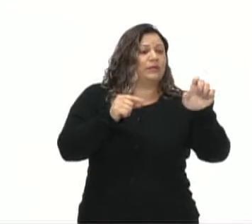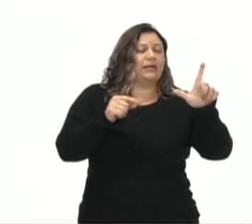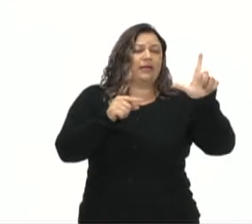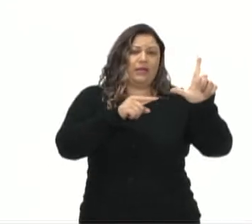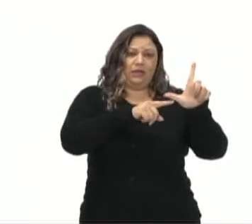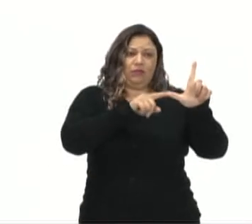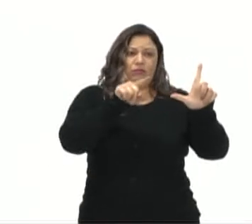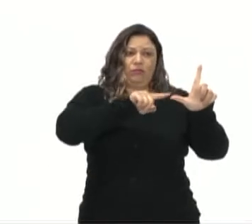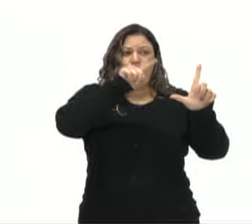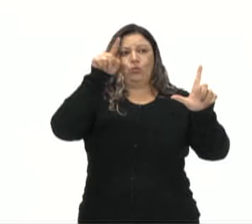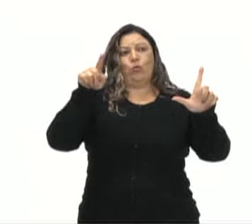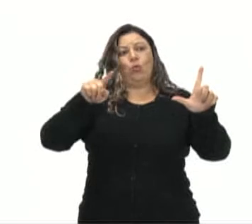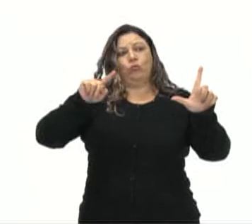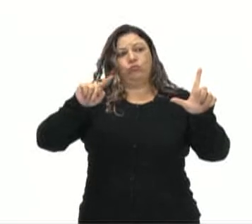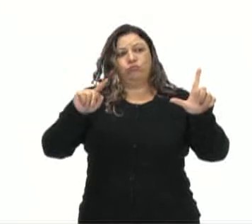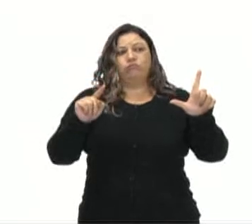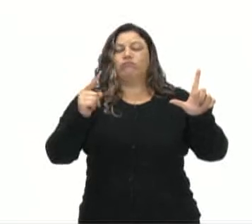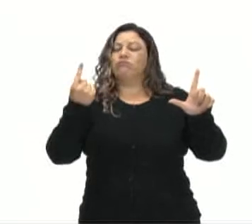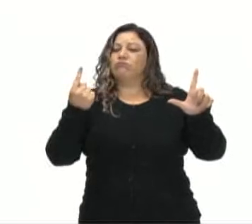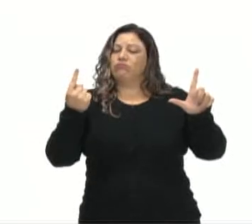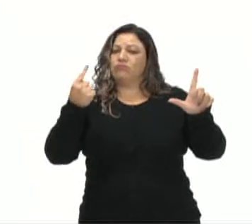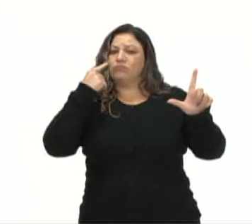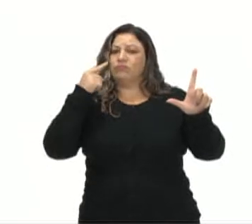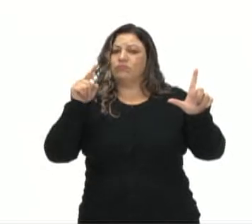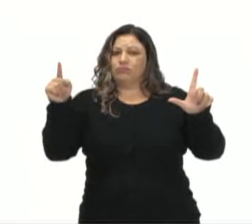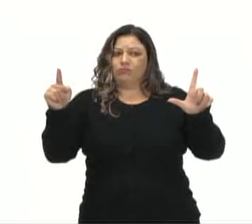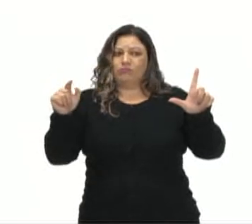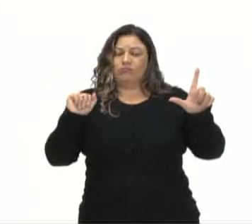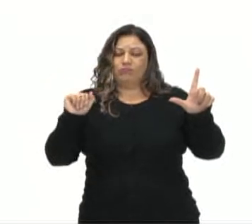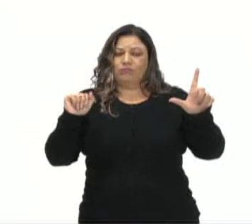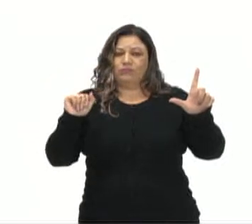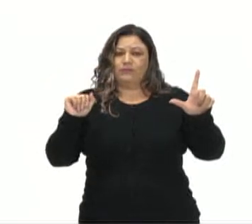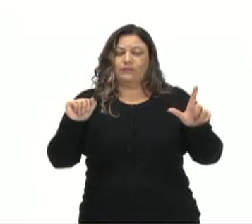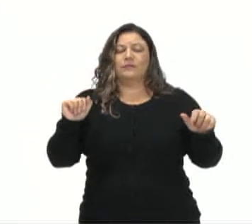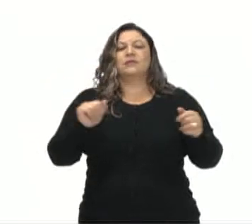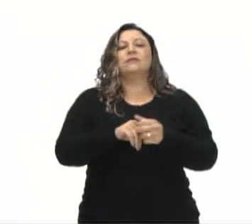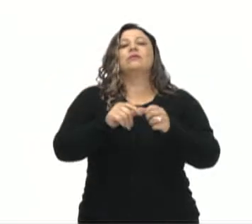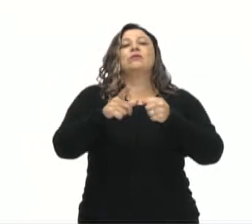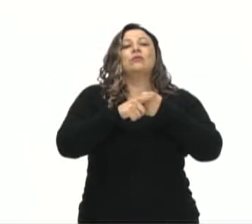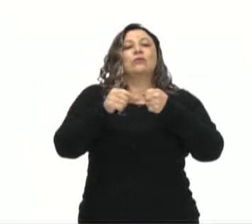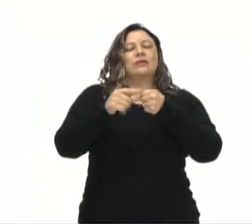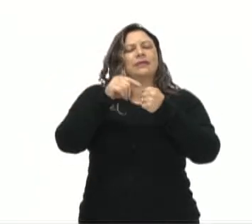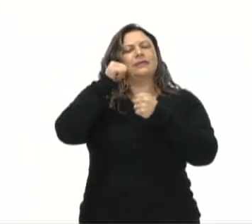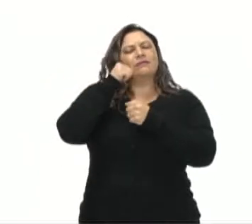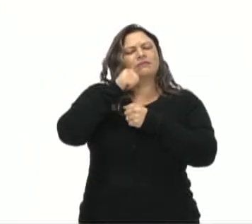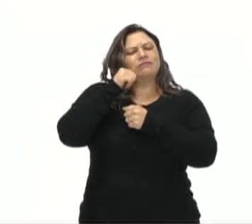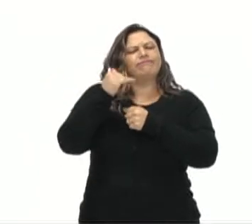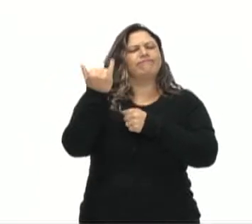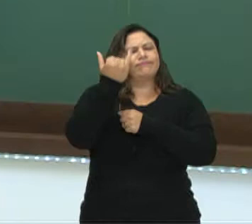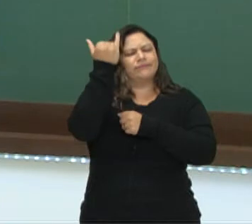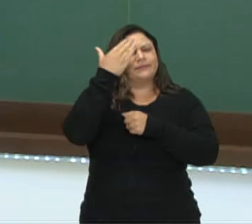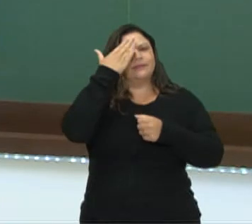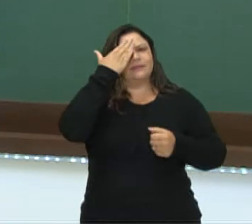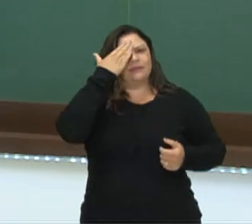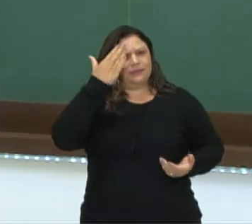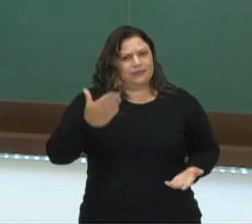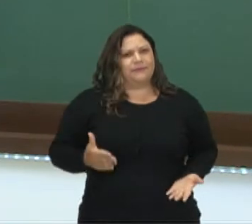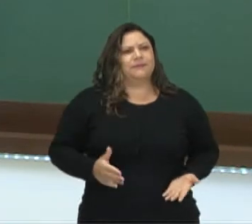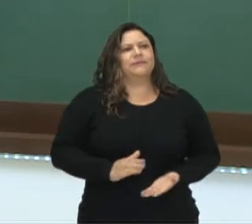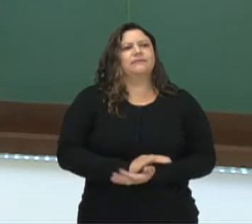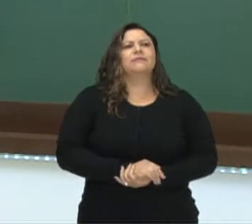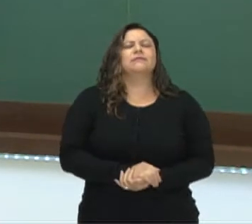artigo masculino em lugar aqui dos artigos femininos. Isso é importante saber.